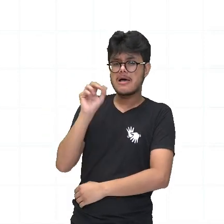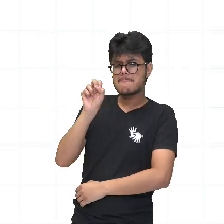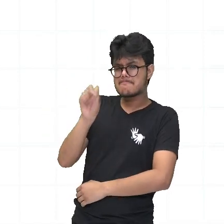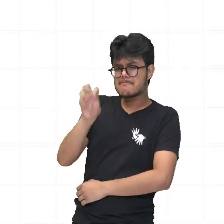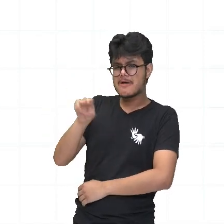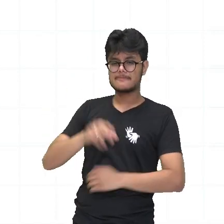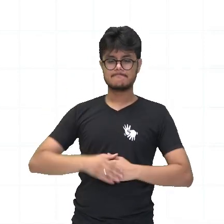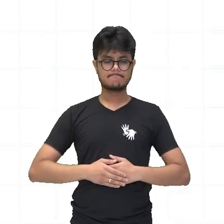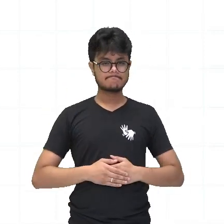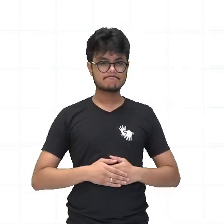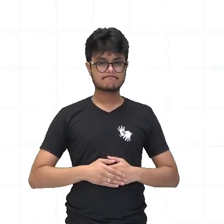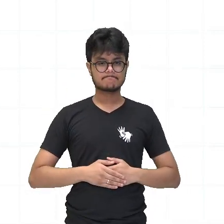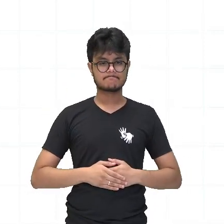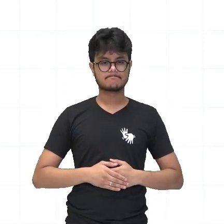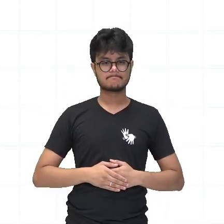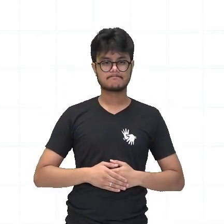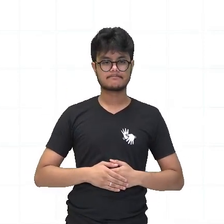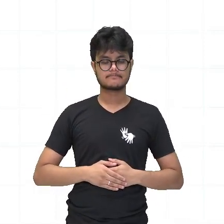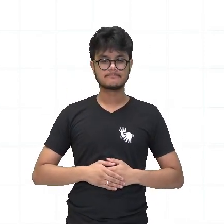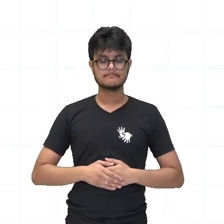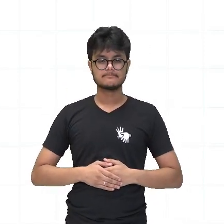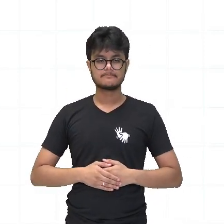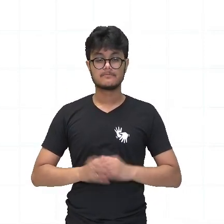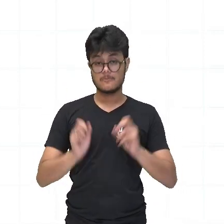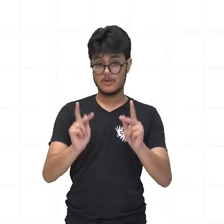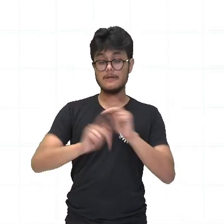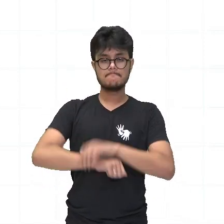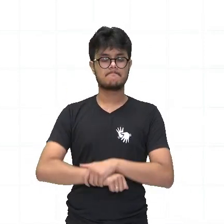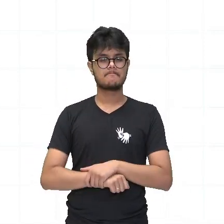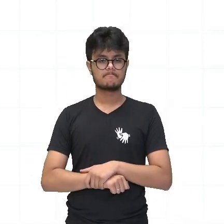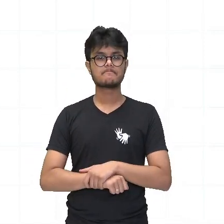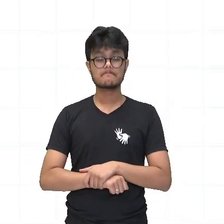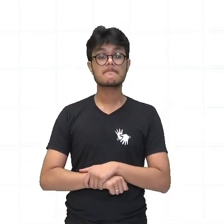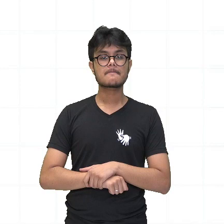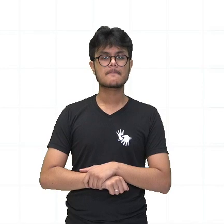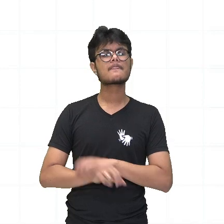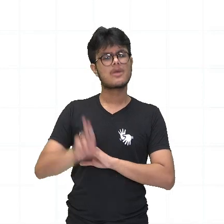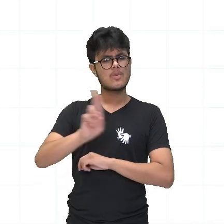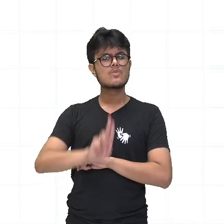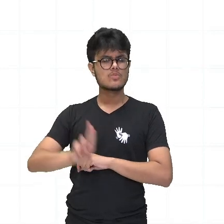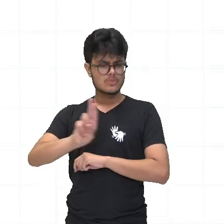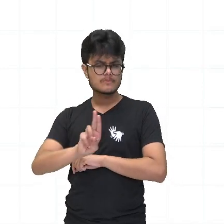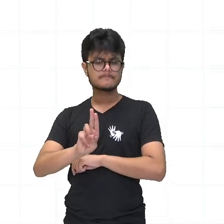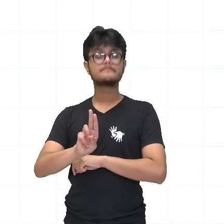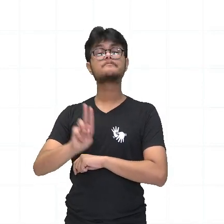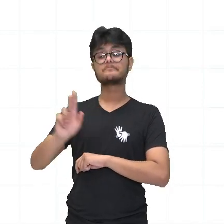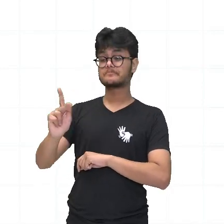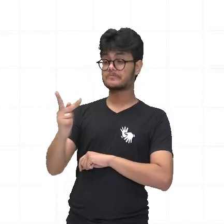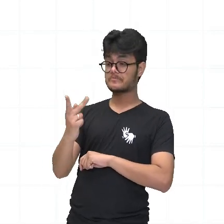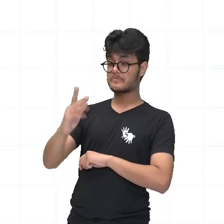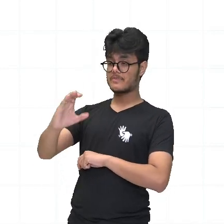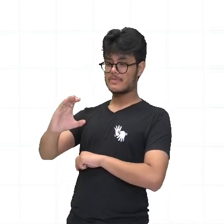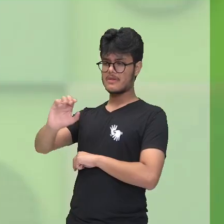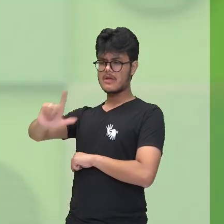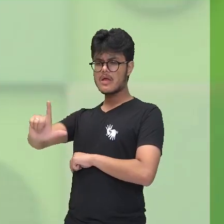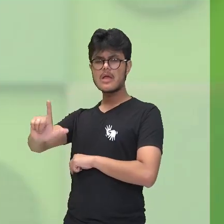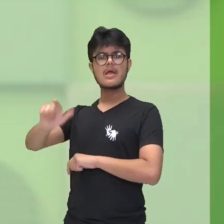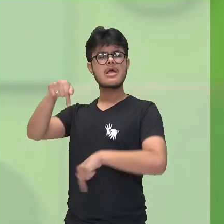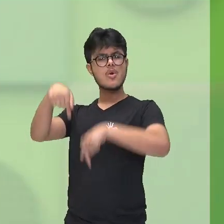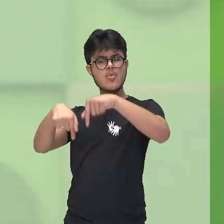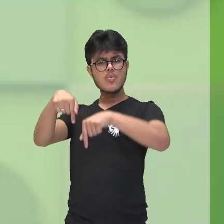desinfectantes dessa água, né? Uso ali de hipoclorito de sódio que vai ajudar a matar